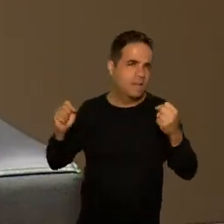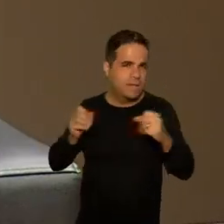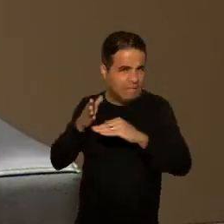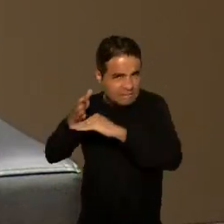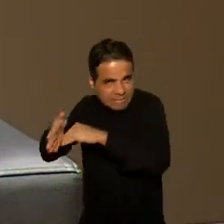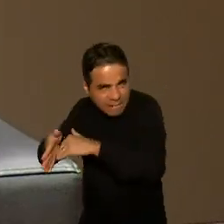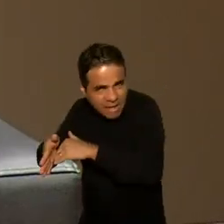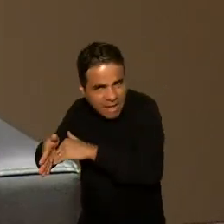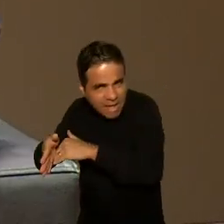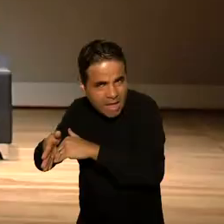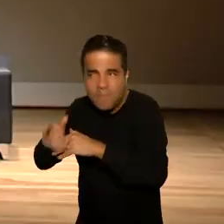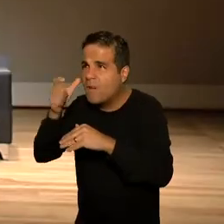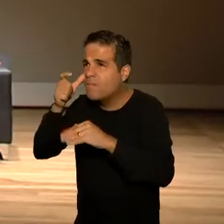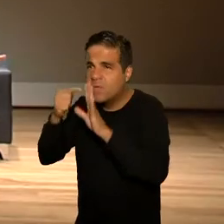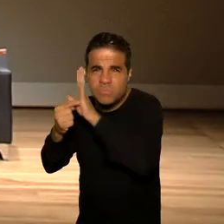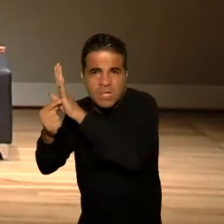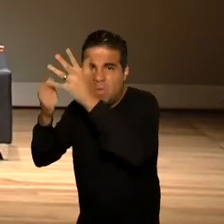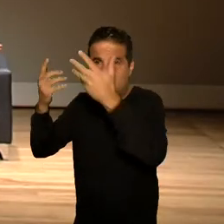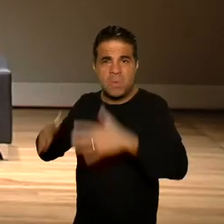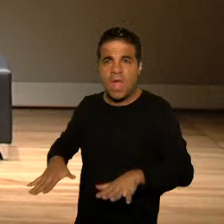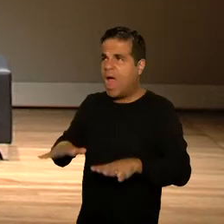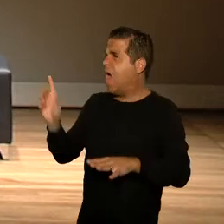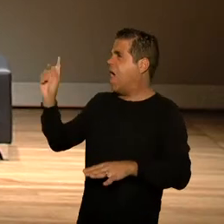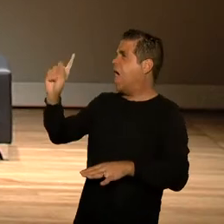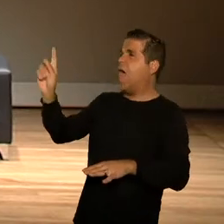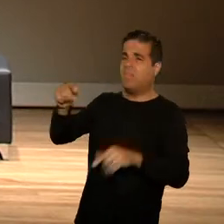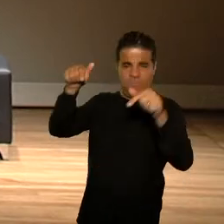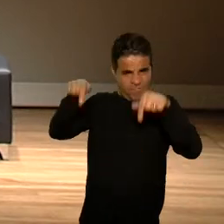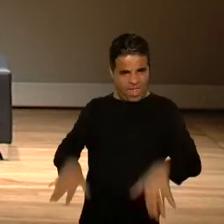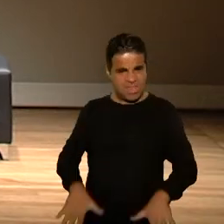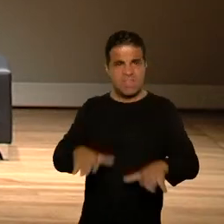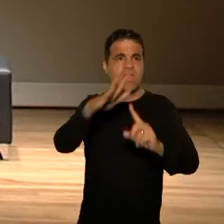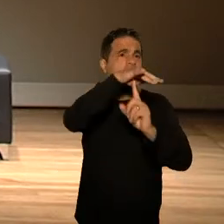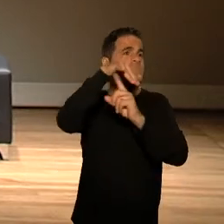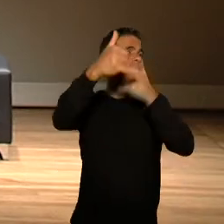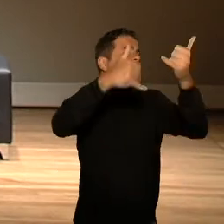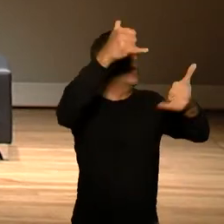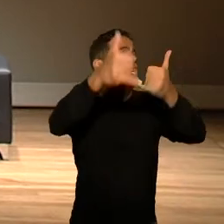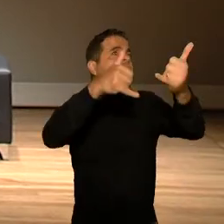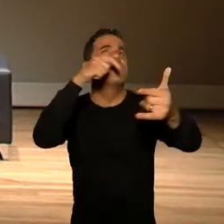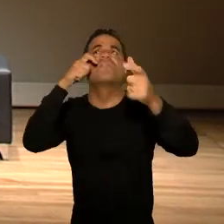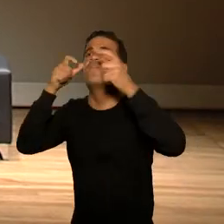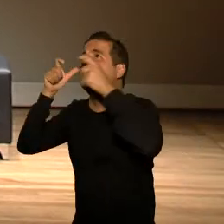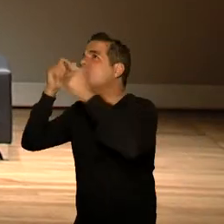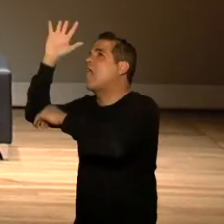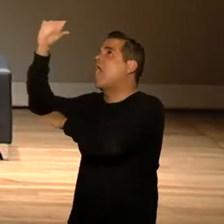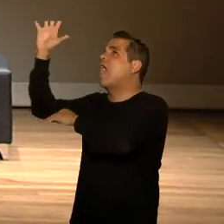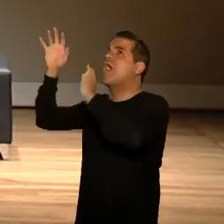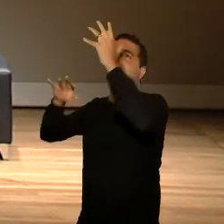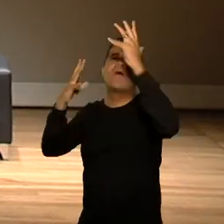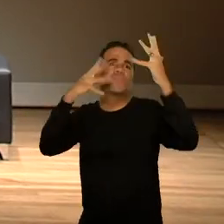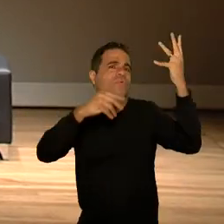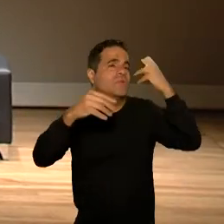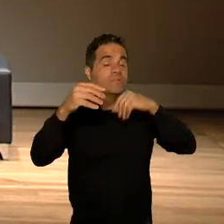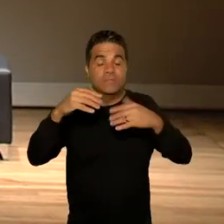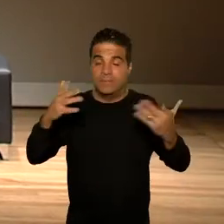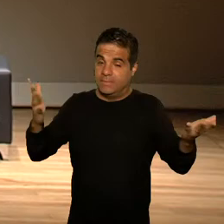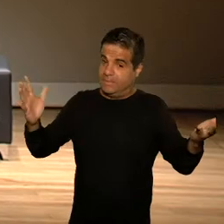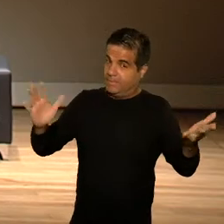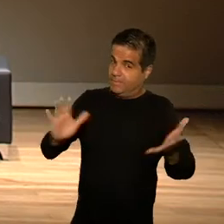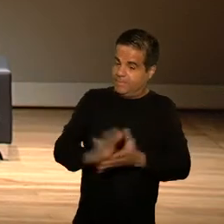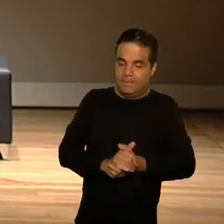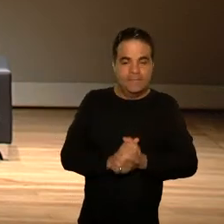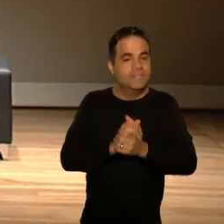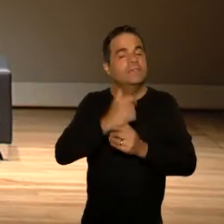que eles querem entrar dentro da exposição não eu quero ficar no parque entendeu então daí o mediador cultural ele tem